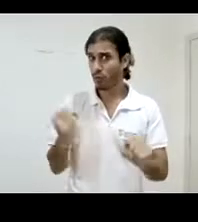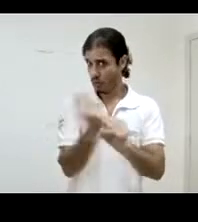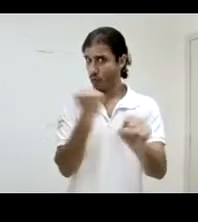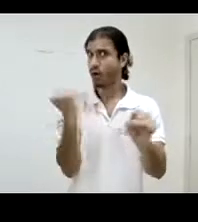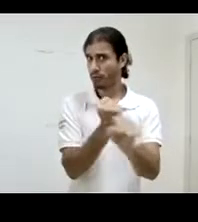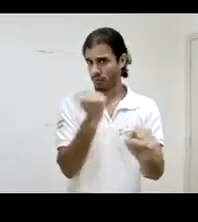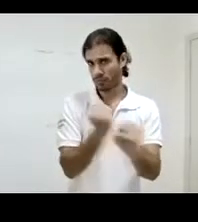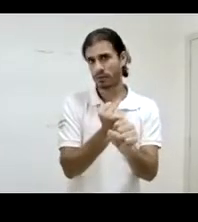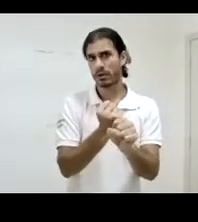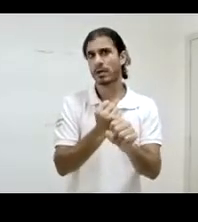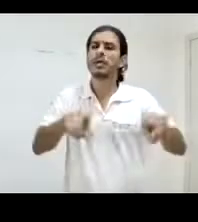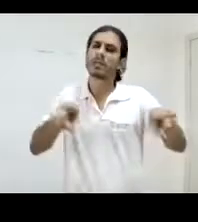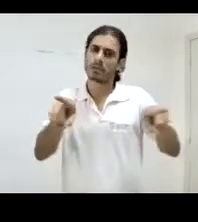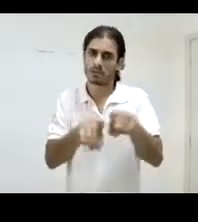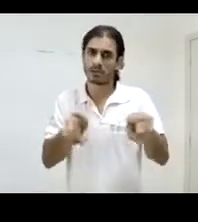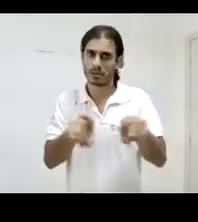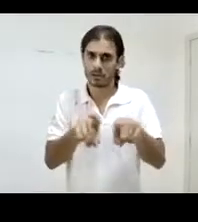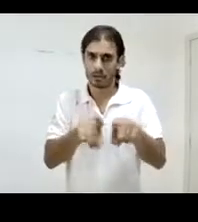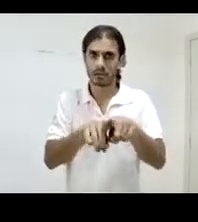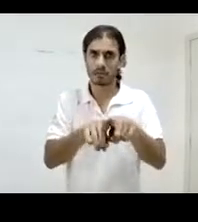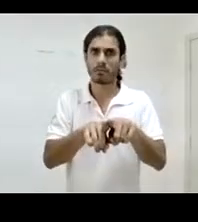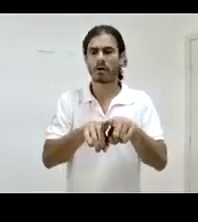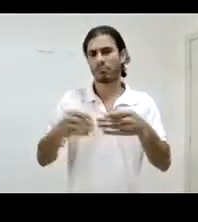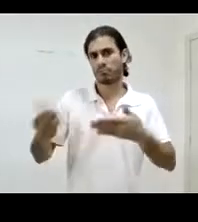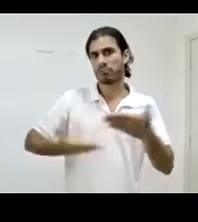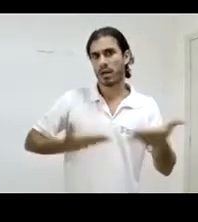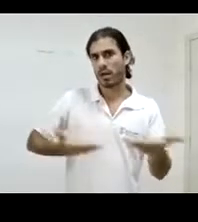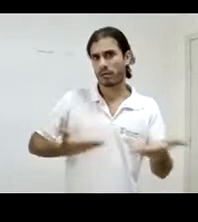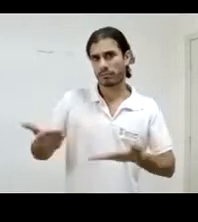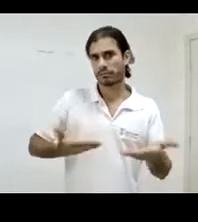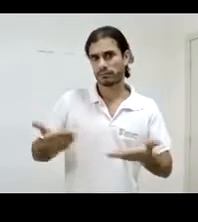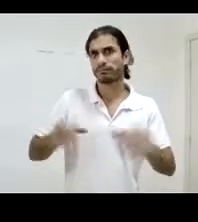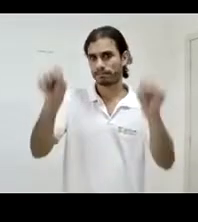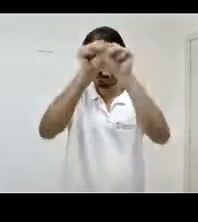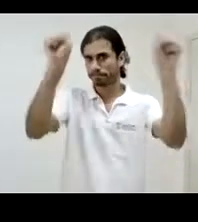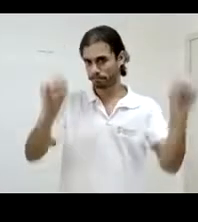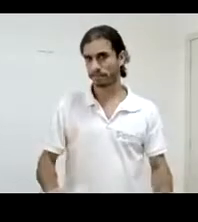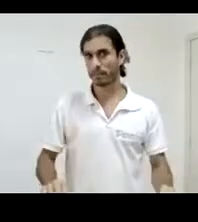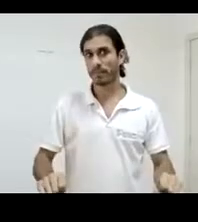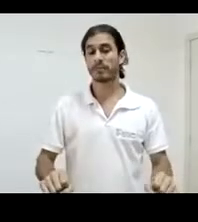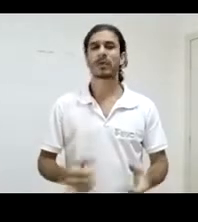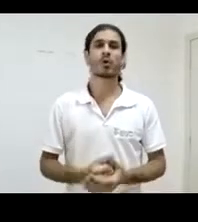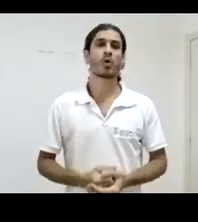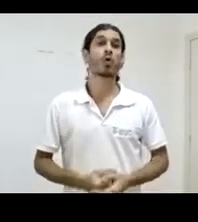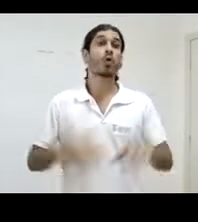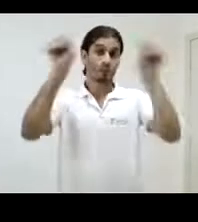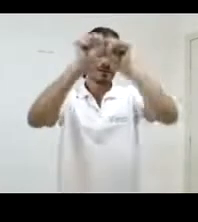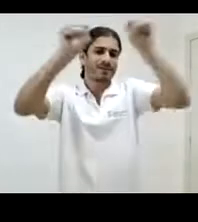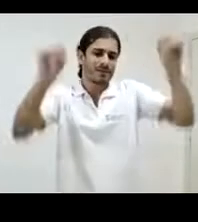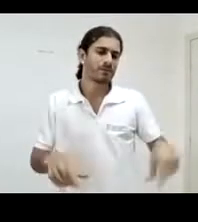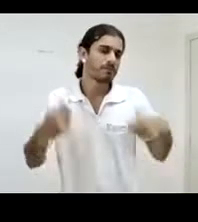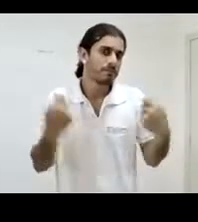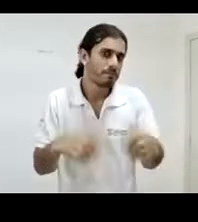capacitação dos profissionais, né, que atuam nas bibliotecas, precisa de uma formação nesses